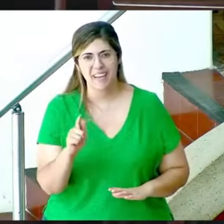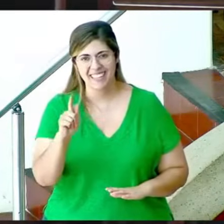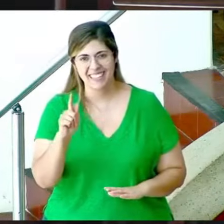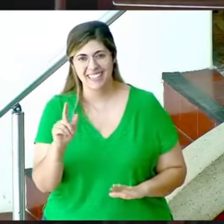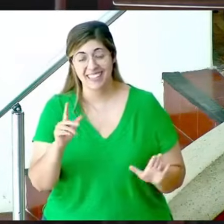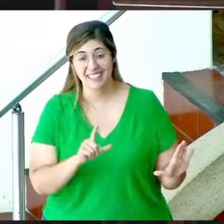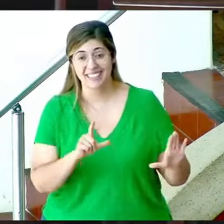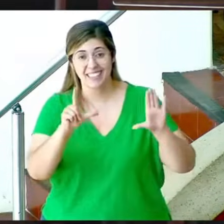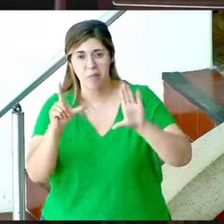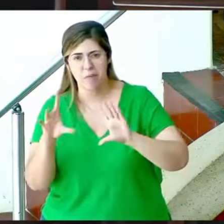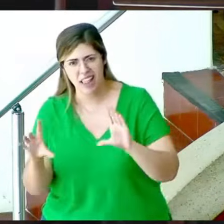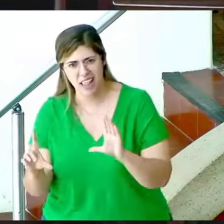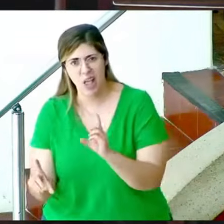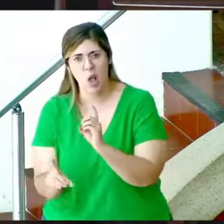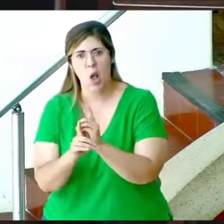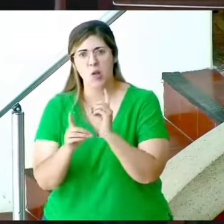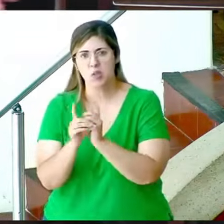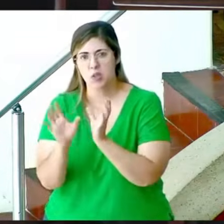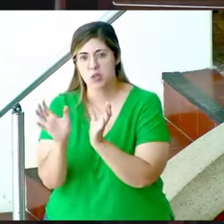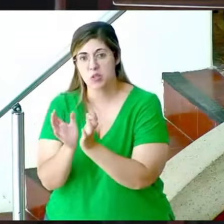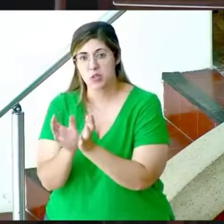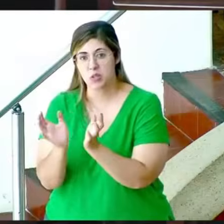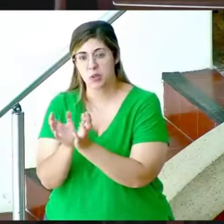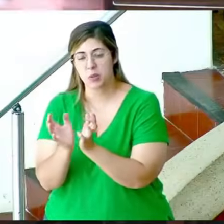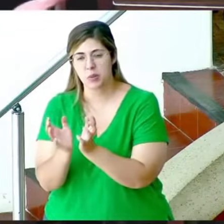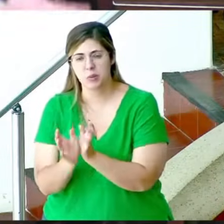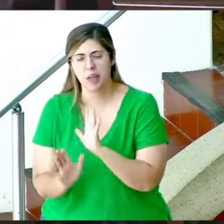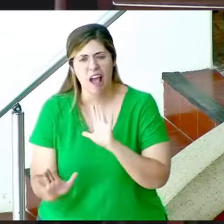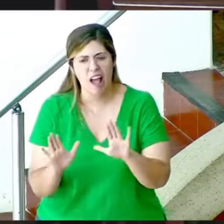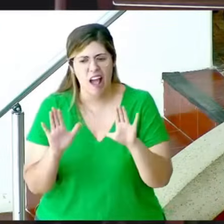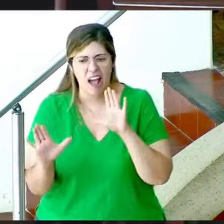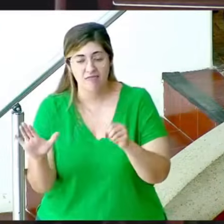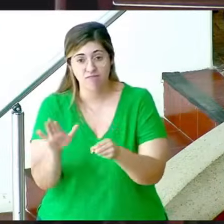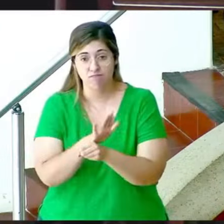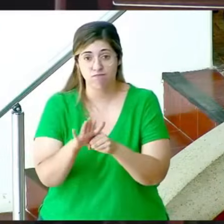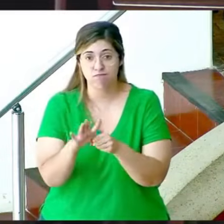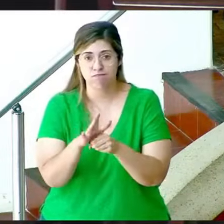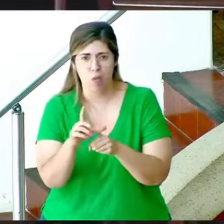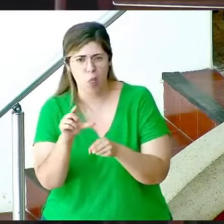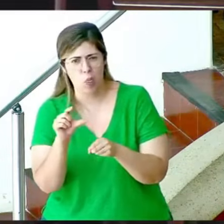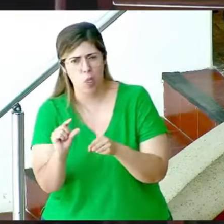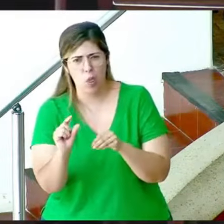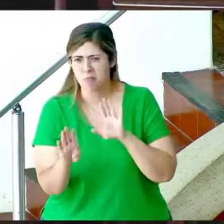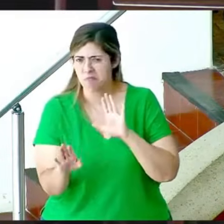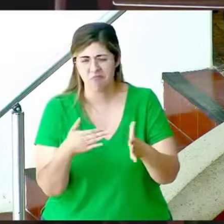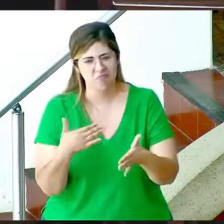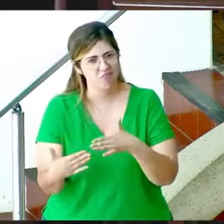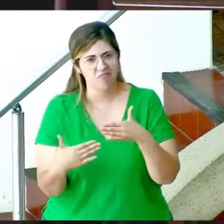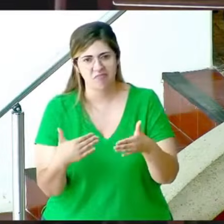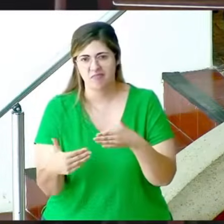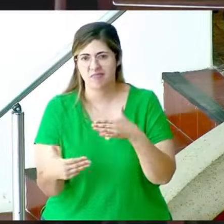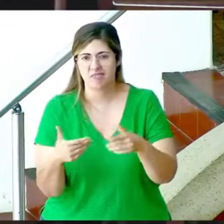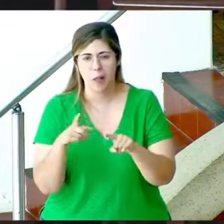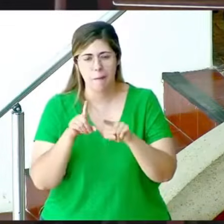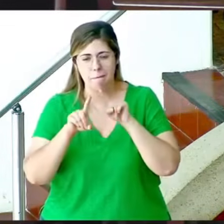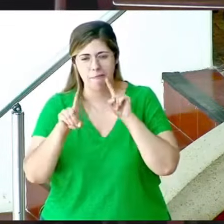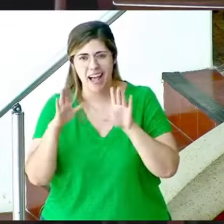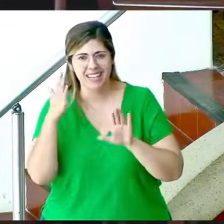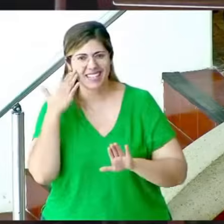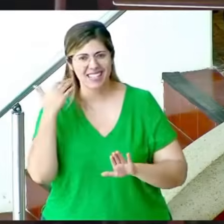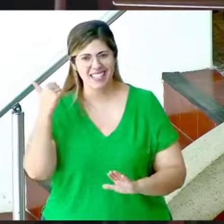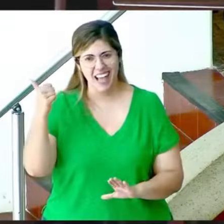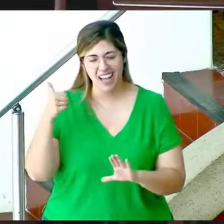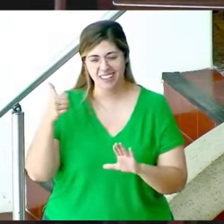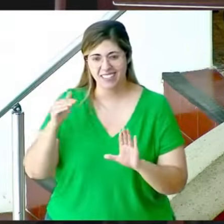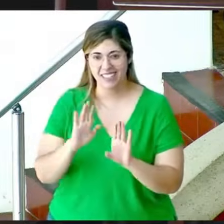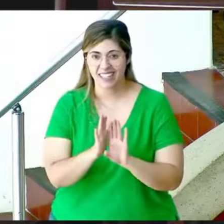durante a semana. Não importa se está cheio, não importa se tem poucos. Eu sei que ali tem um anfitrião que